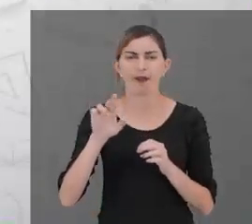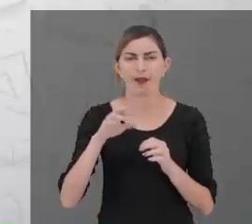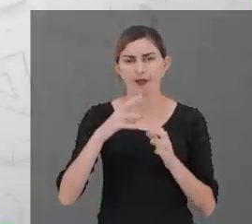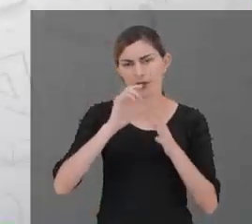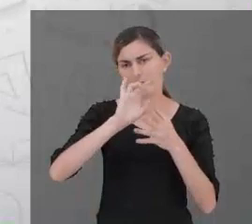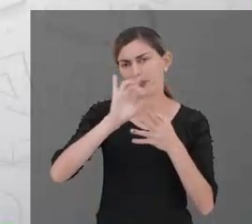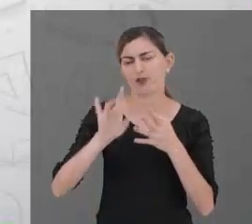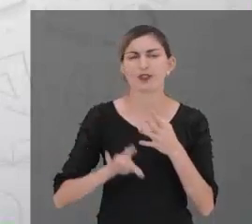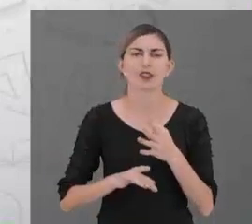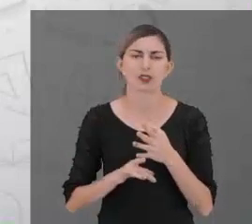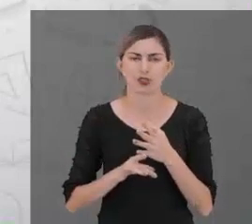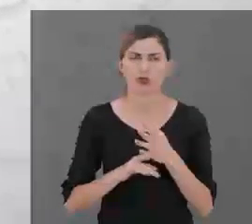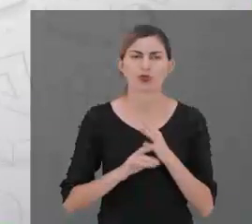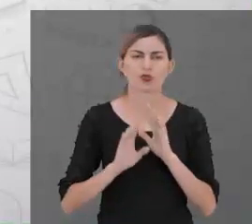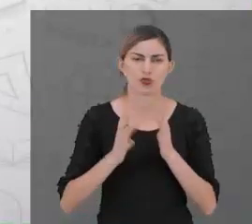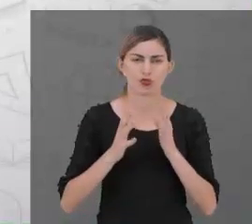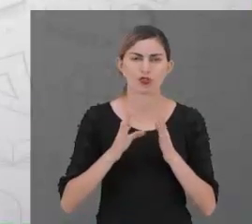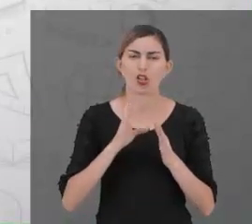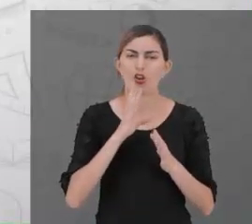bem definidos,